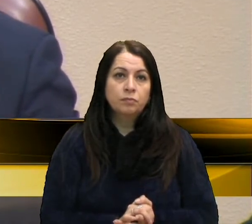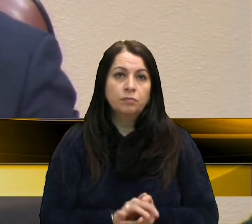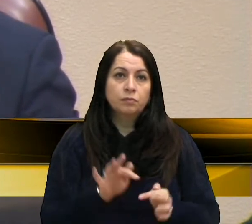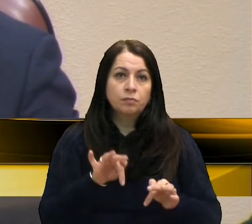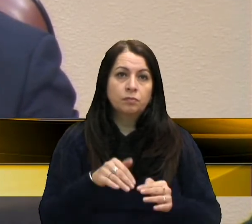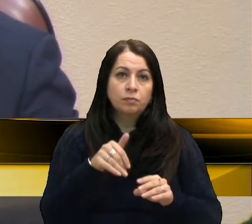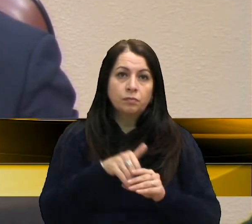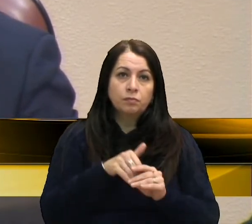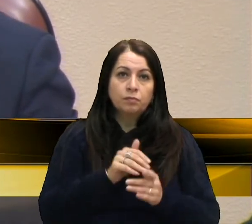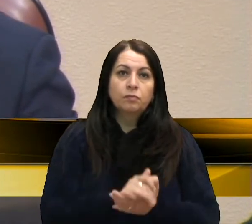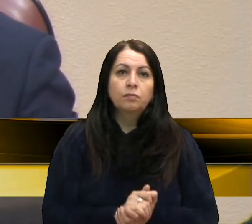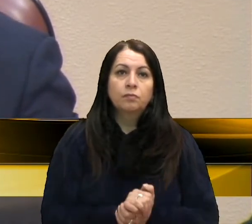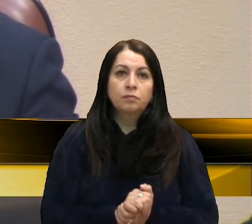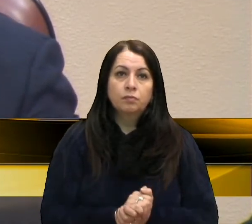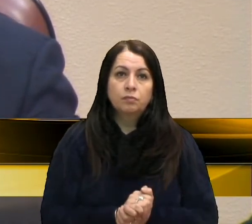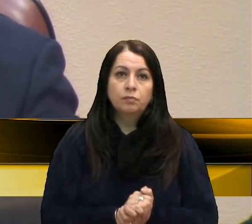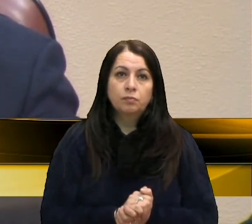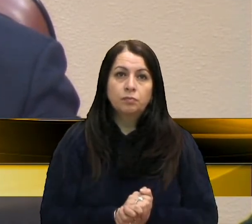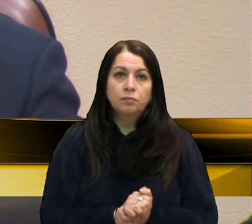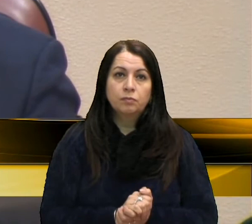Encerrada a votação.